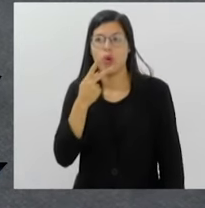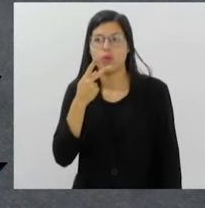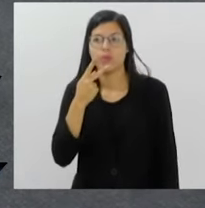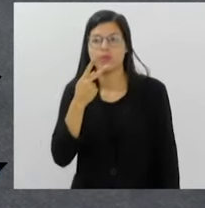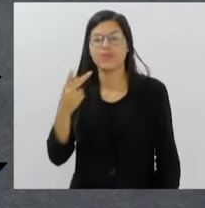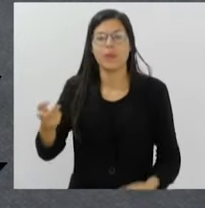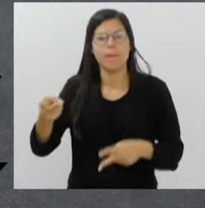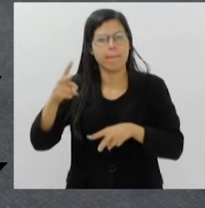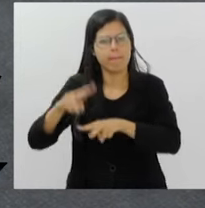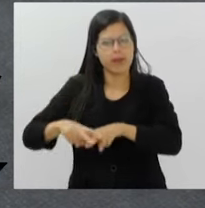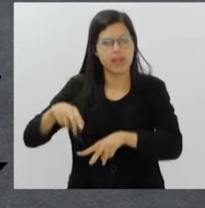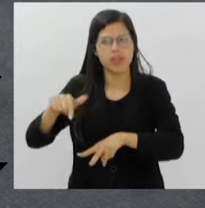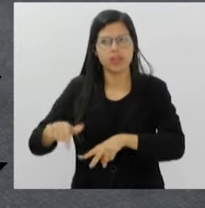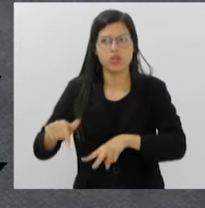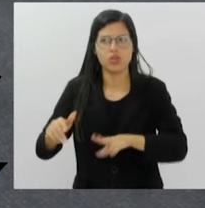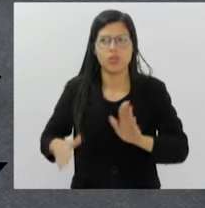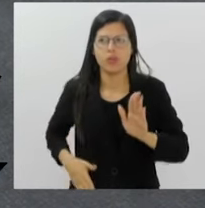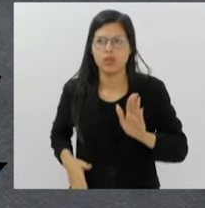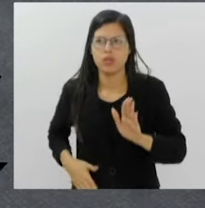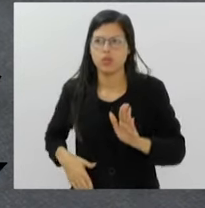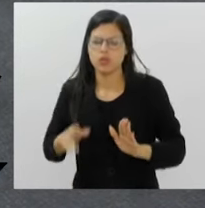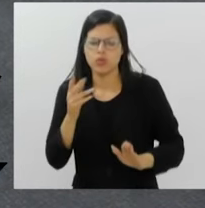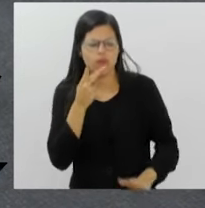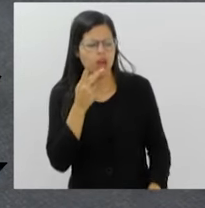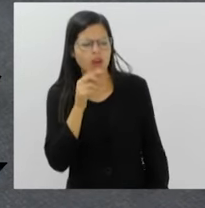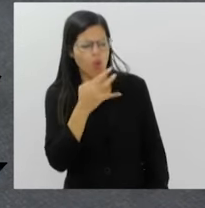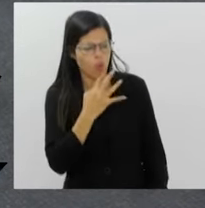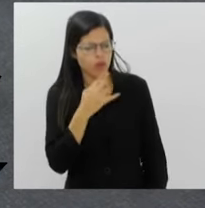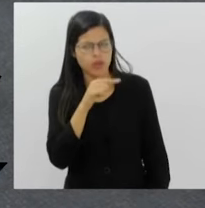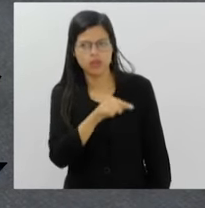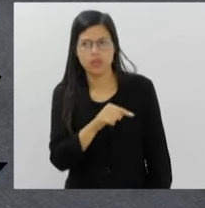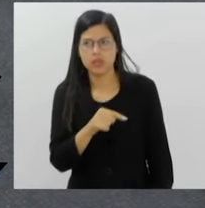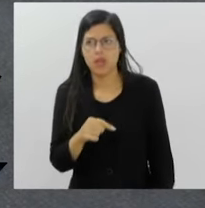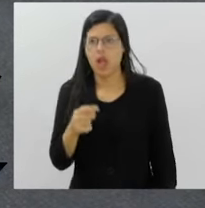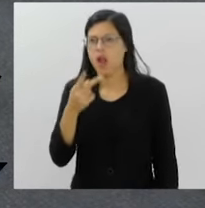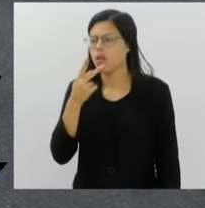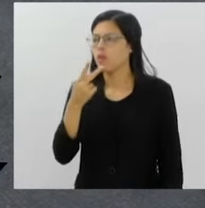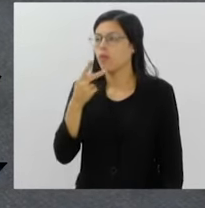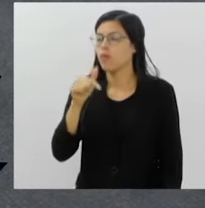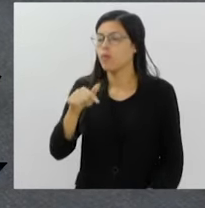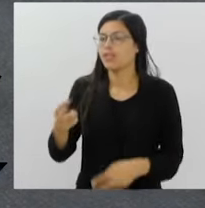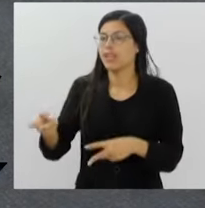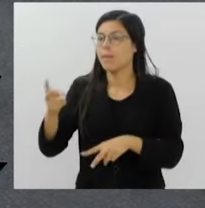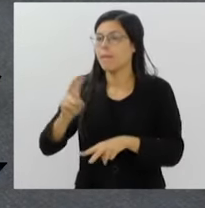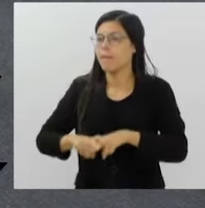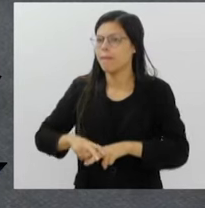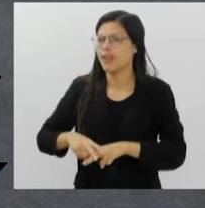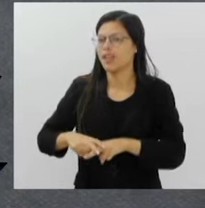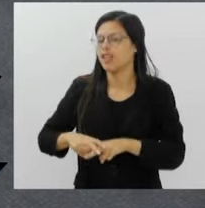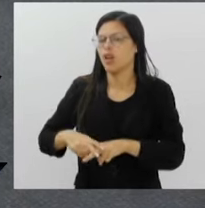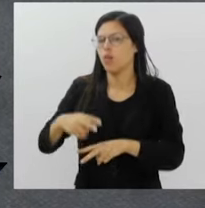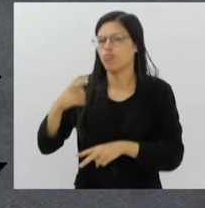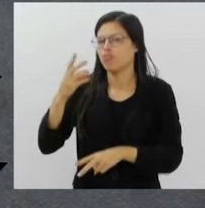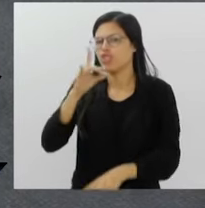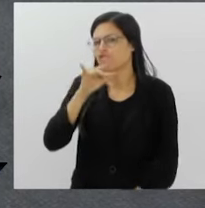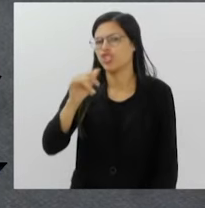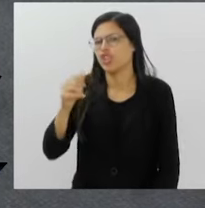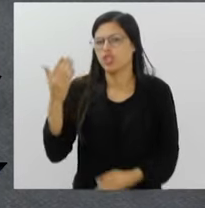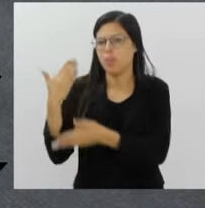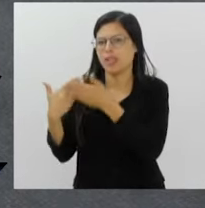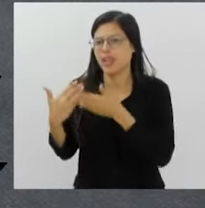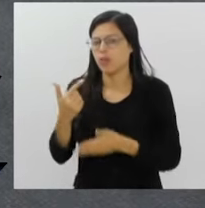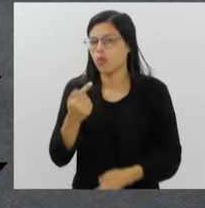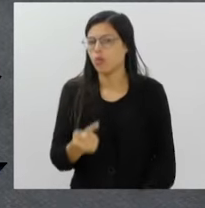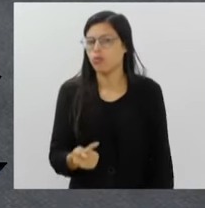prendi um cara. Olhei para ele e falei, te conheço. Ele, não, o senhor me prendeu há dias atrás com 762. 762, para